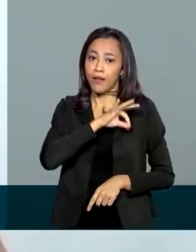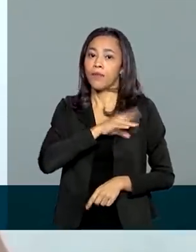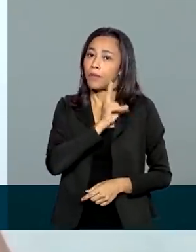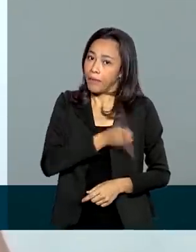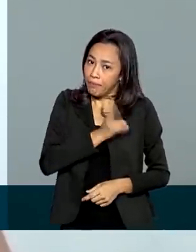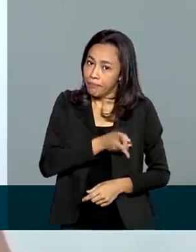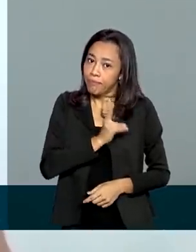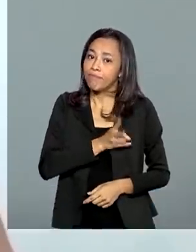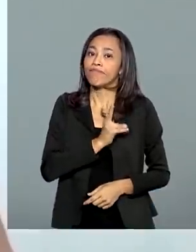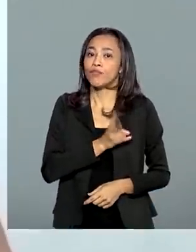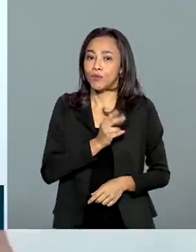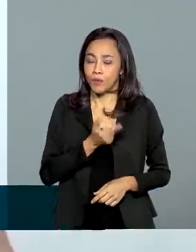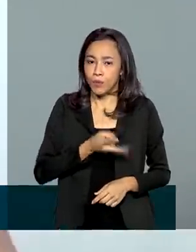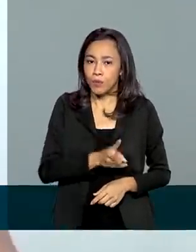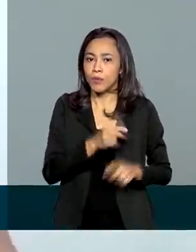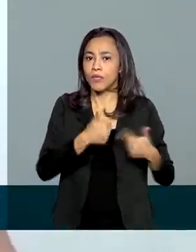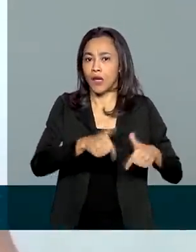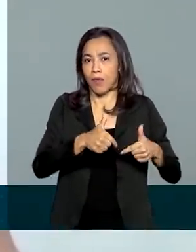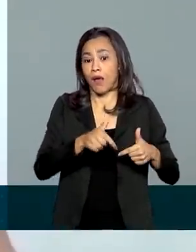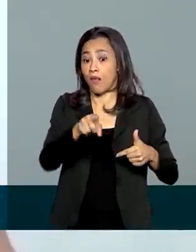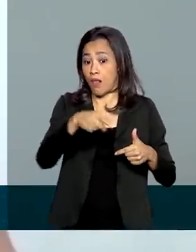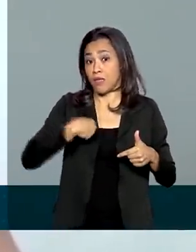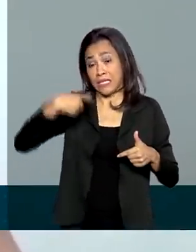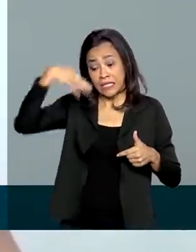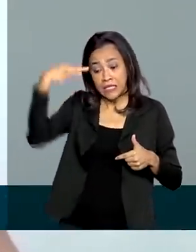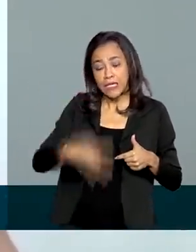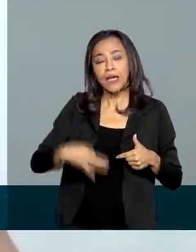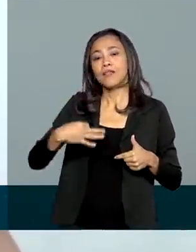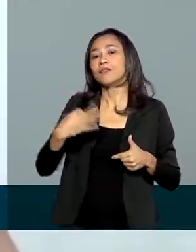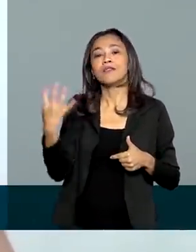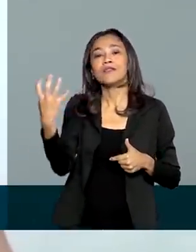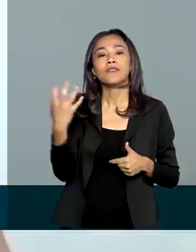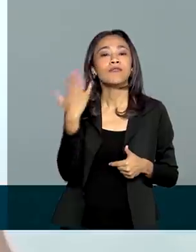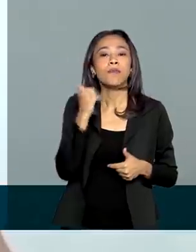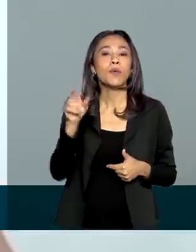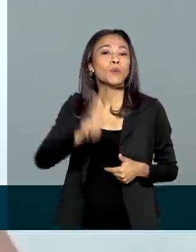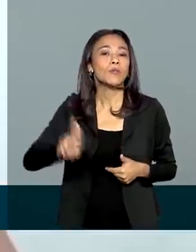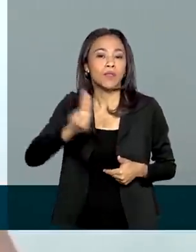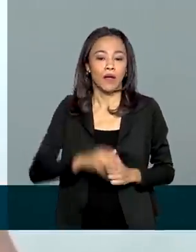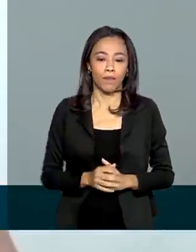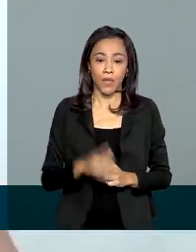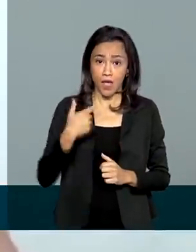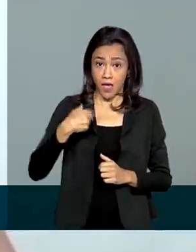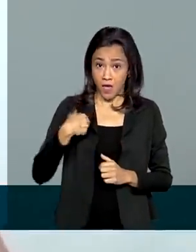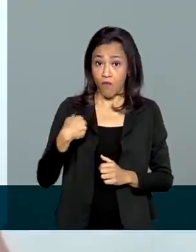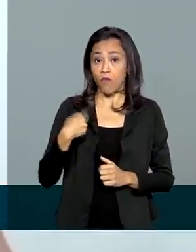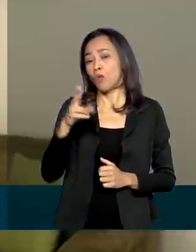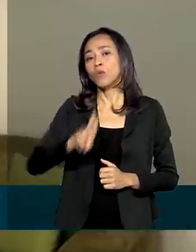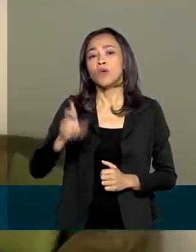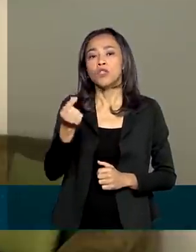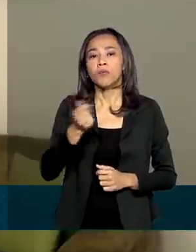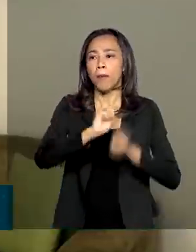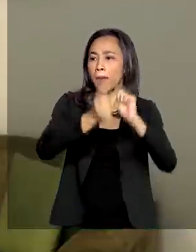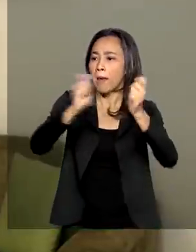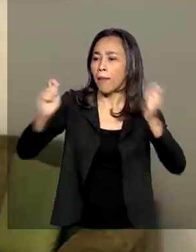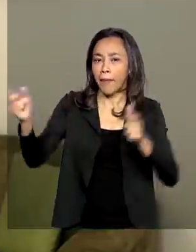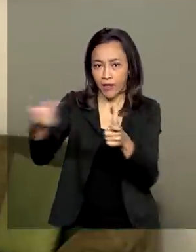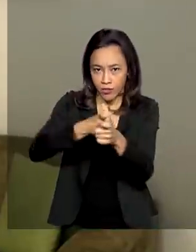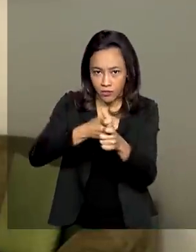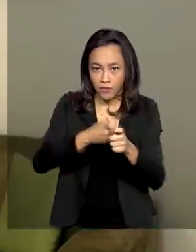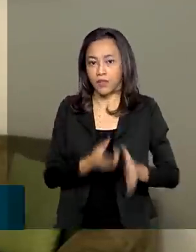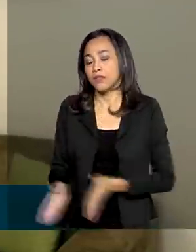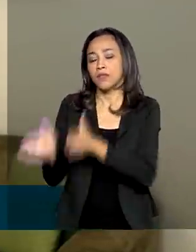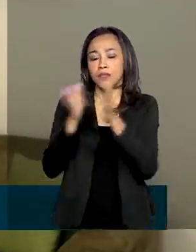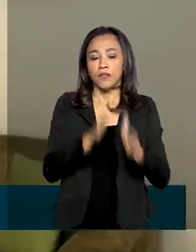emprego. E ela já tem destino certo para o dinheiro. Pretendo quitar algumas dívidas que estão pendentes. O depósito é